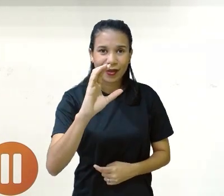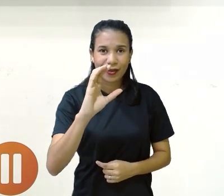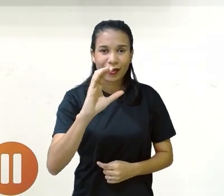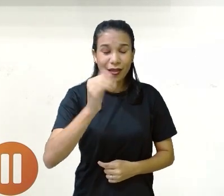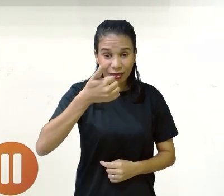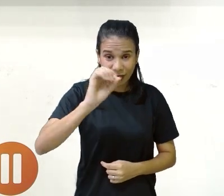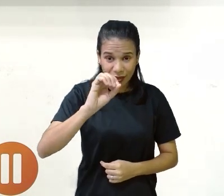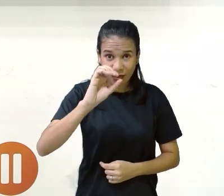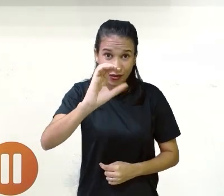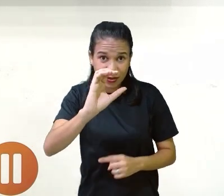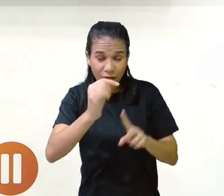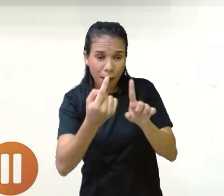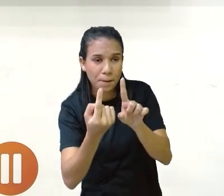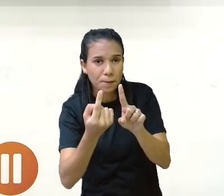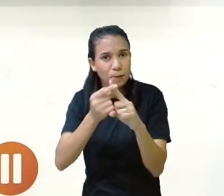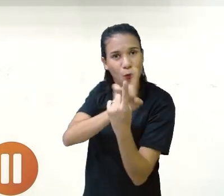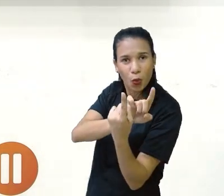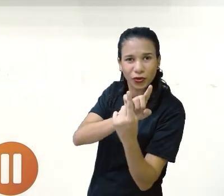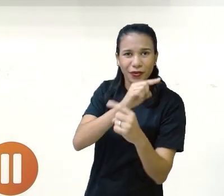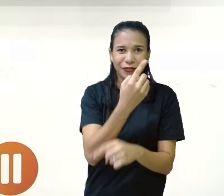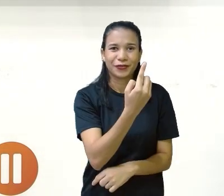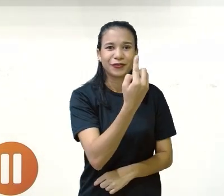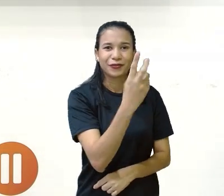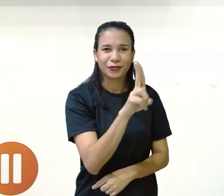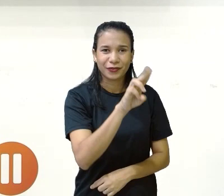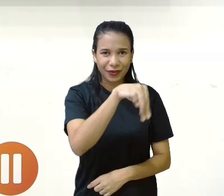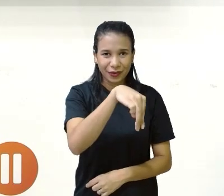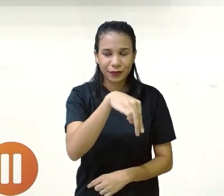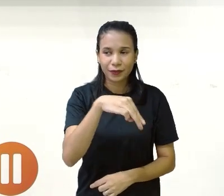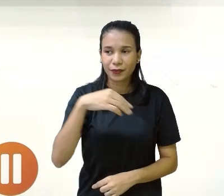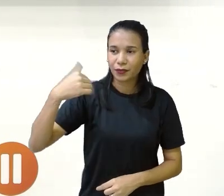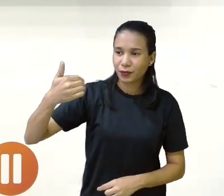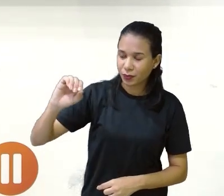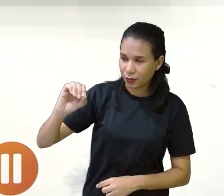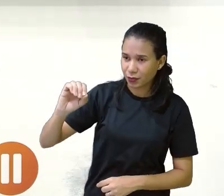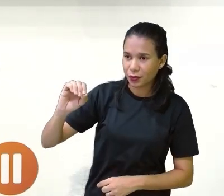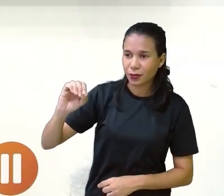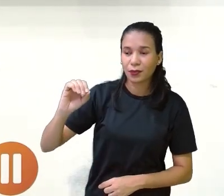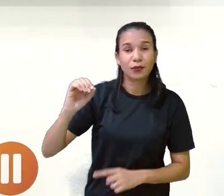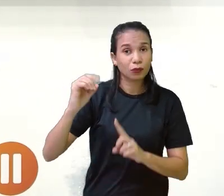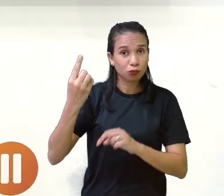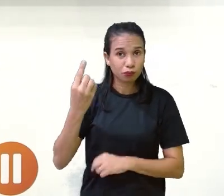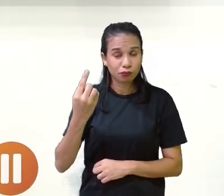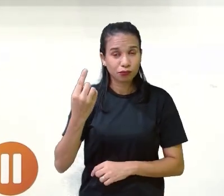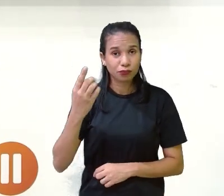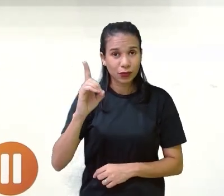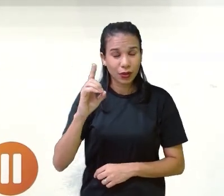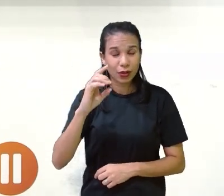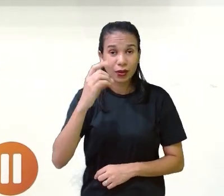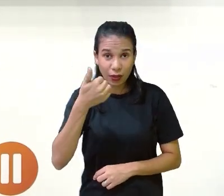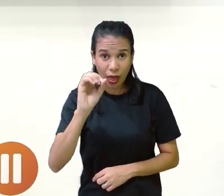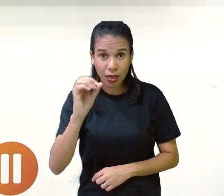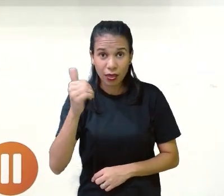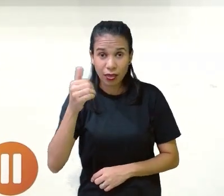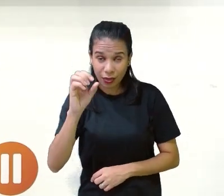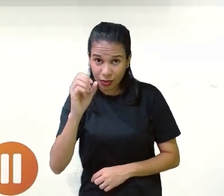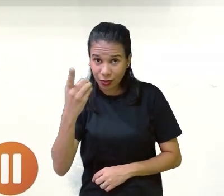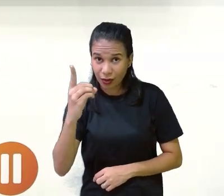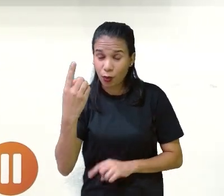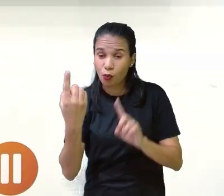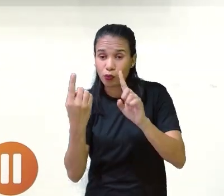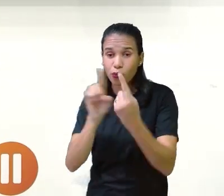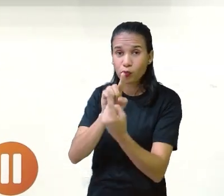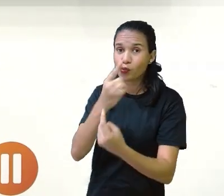o grupo de novo. Ó, 10 unidades, uma dezena. 10 dezenas,